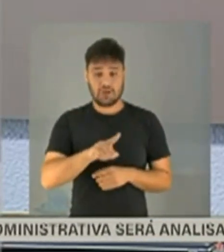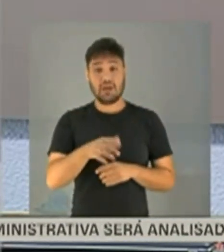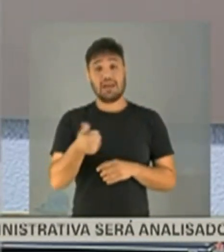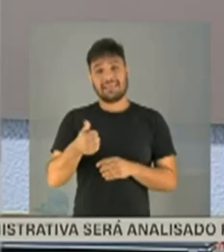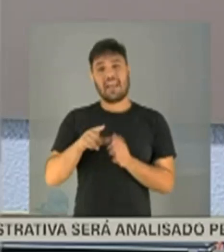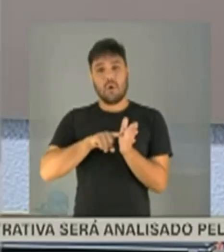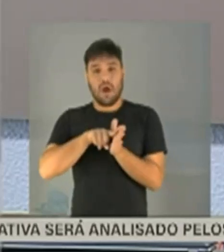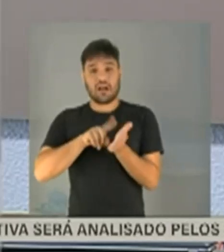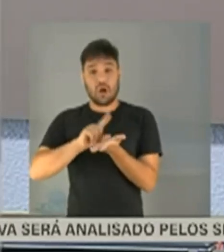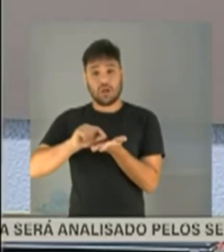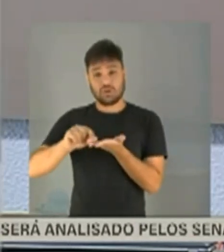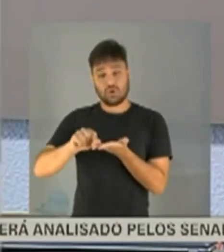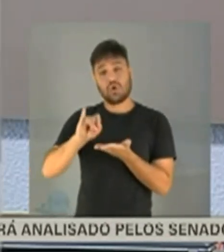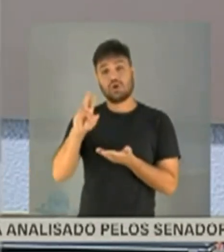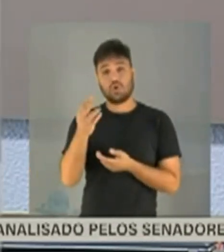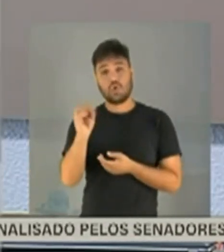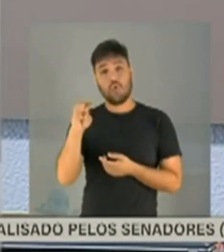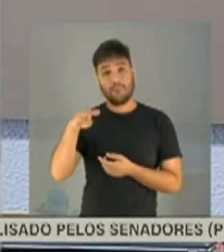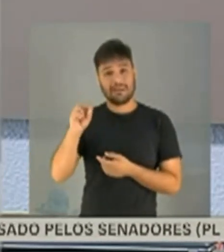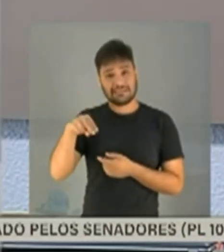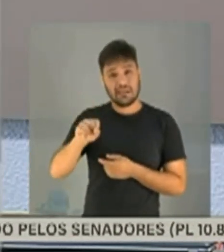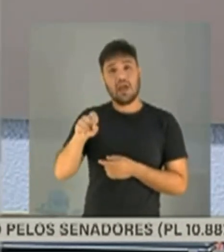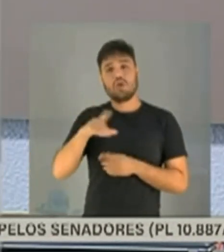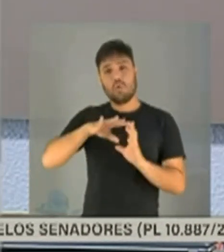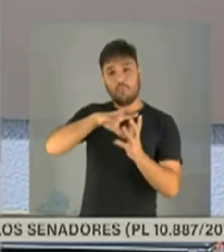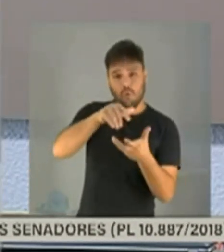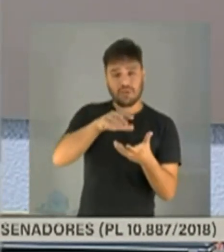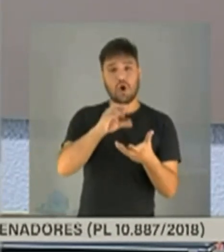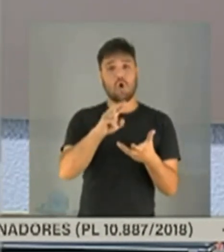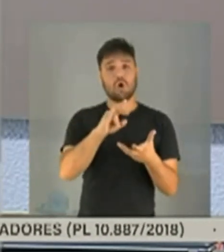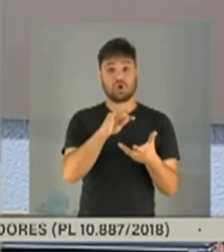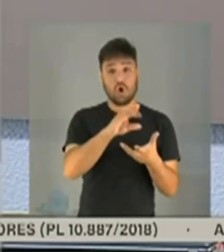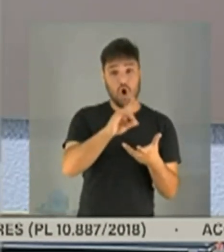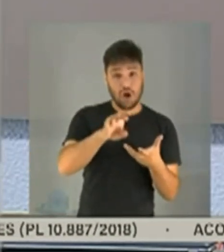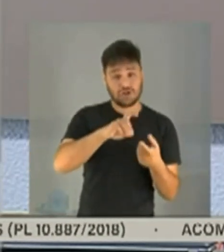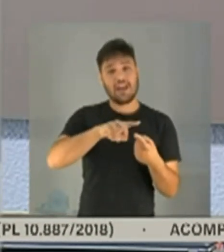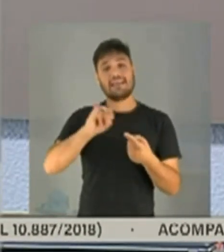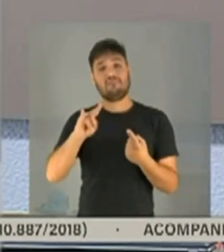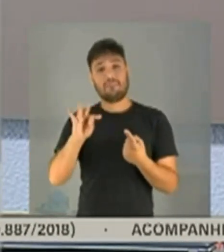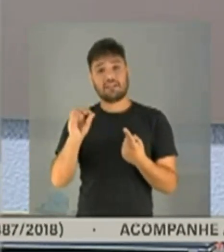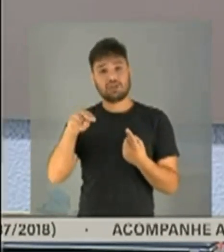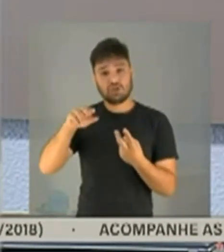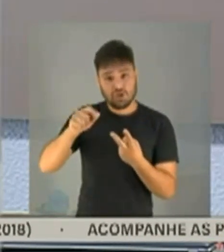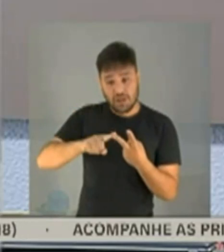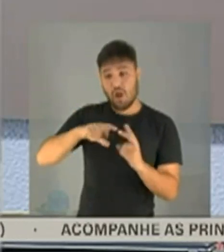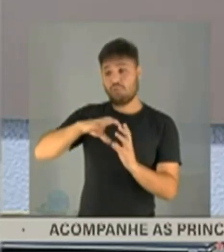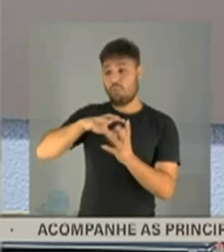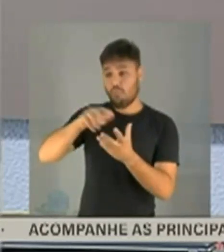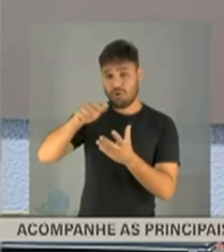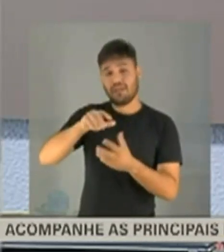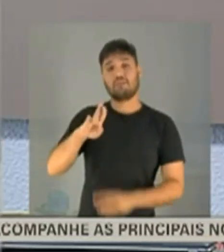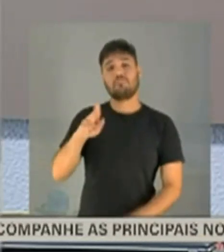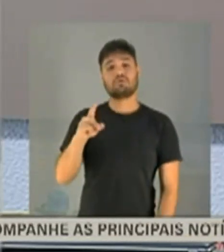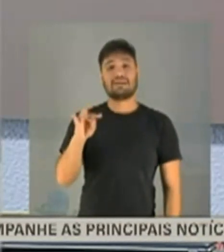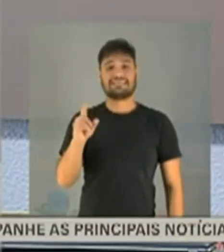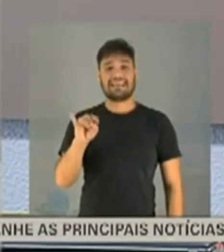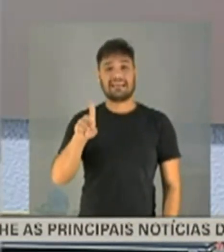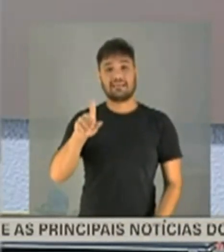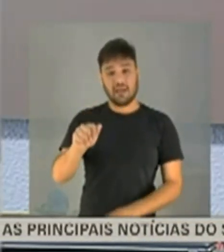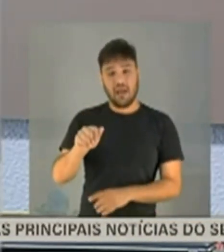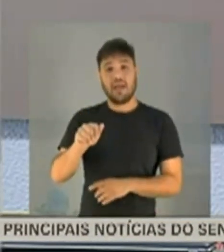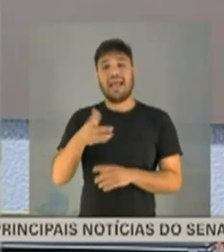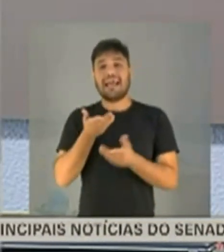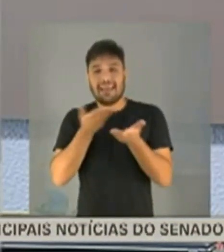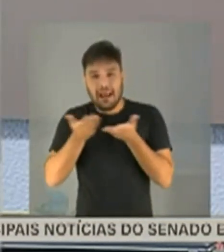artigo recente do Andrew Hill mostrando que no mundo inteiro tem corticoide, no mundo inteiro tem ivermectina e no mundo inteiro tem dutasterida, que é da